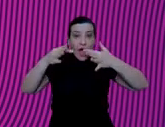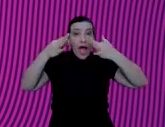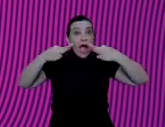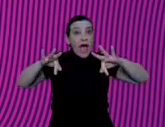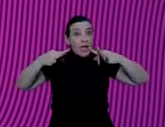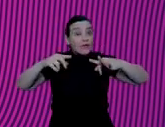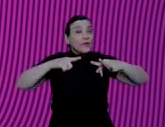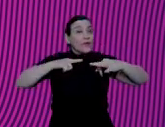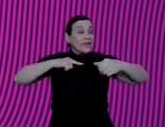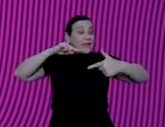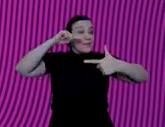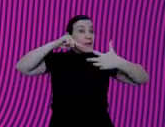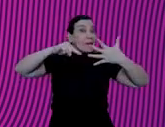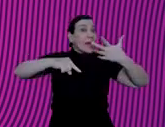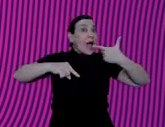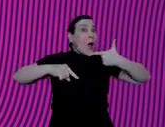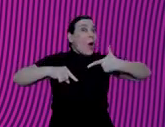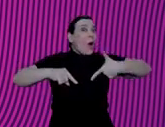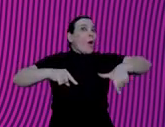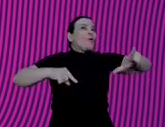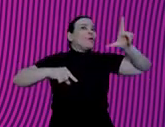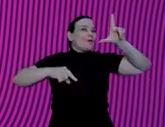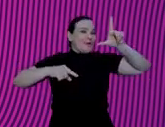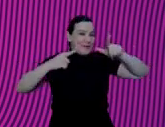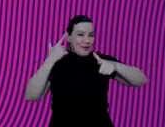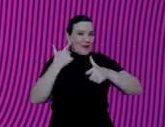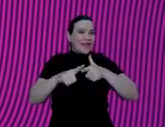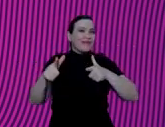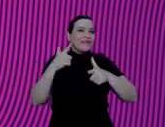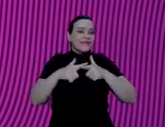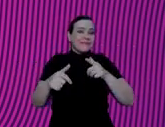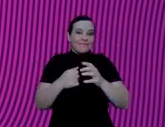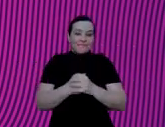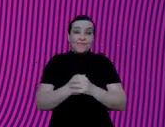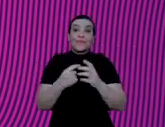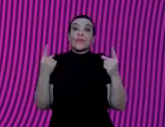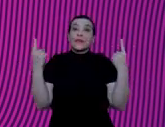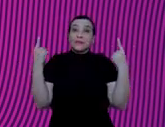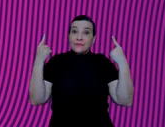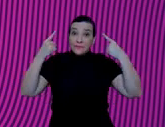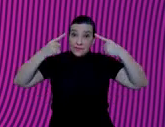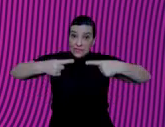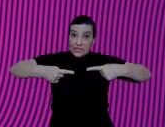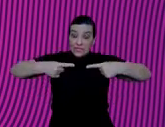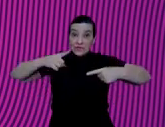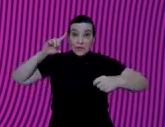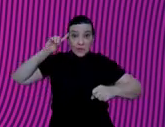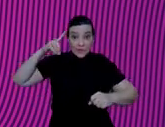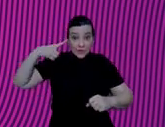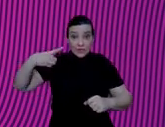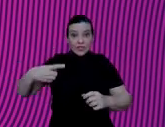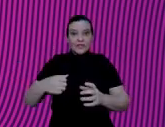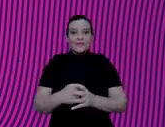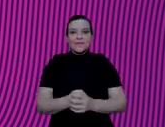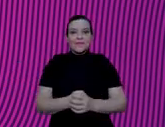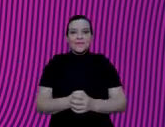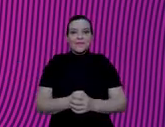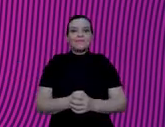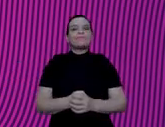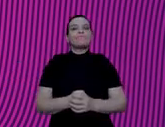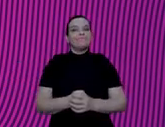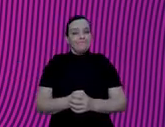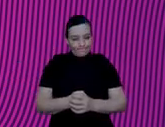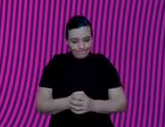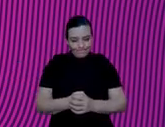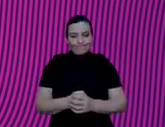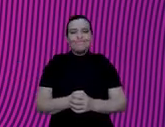são valorizados. Esse é um desafio, não é, Nathan, no dia a dia? Sem dúvida, é tirar a